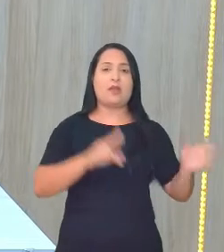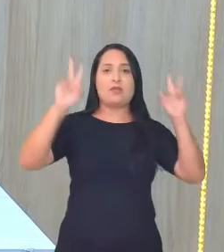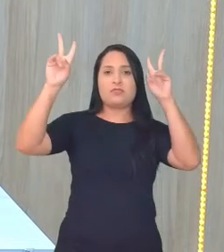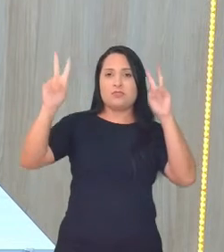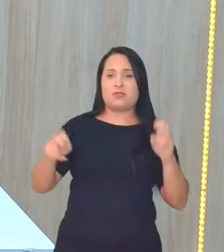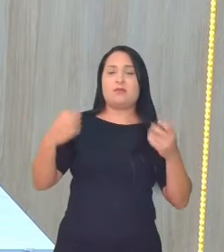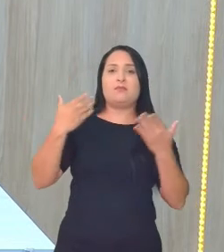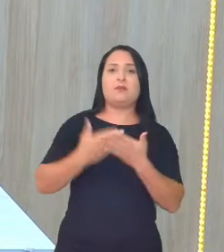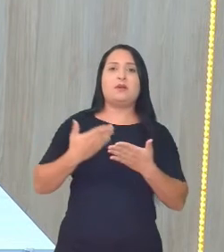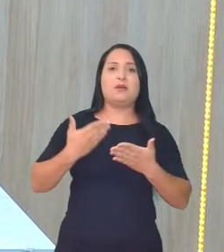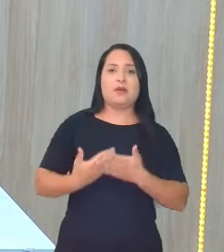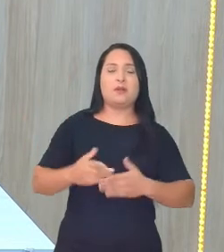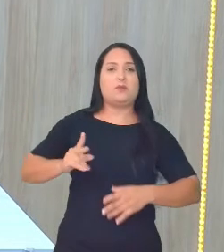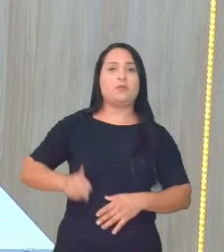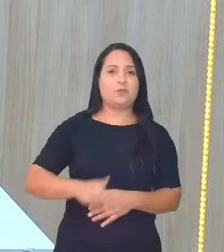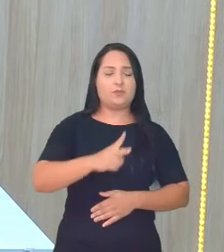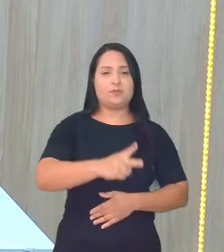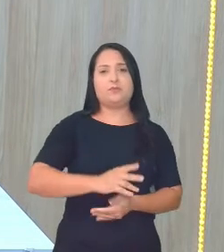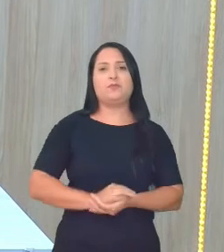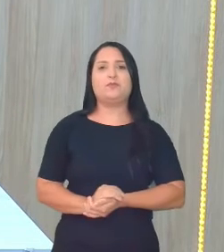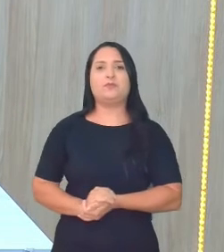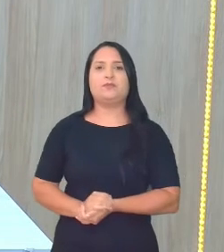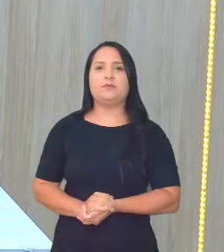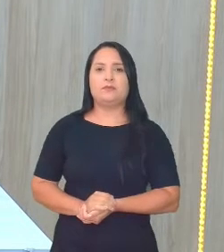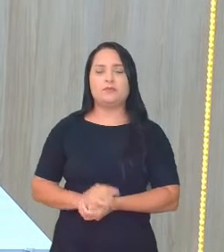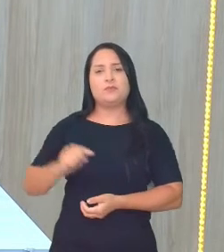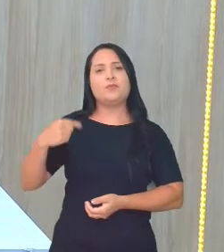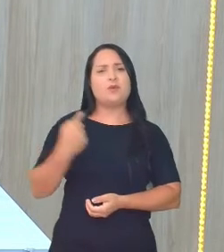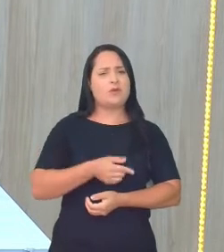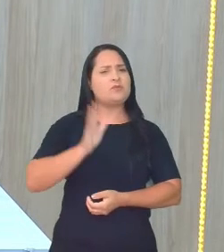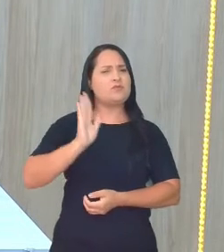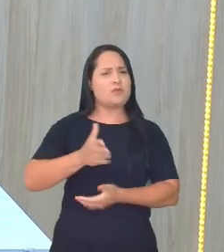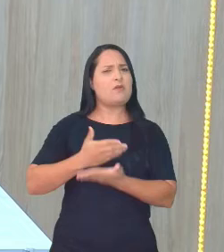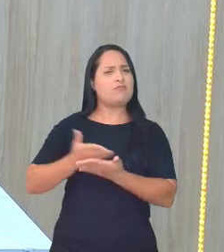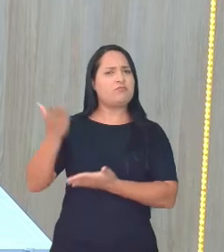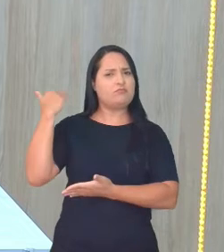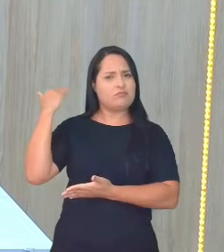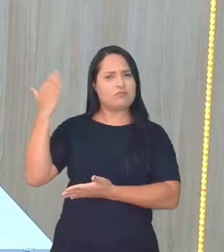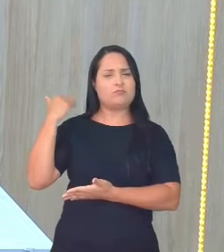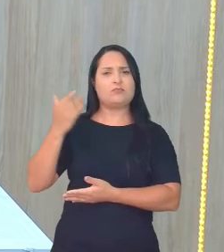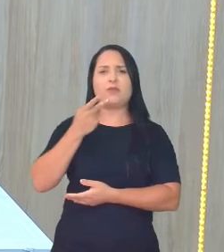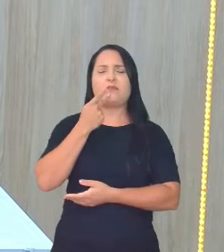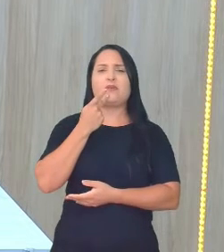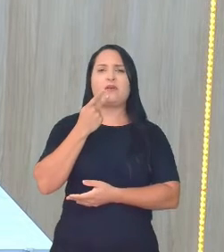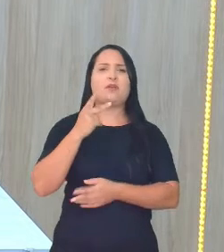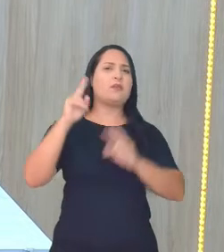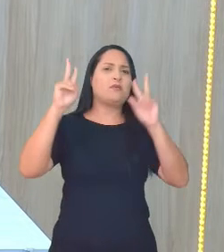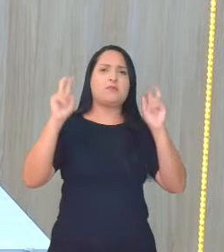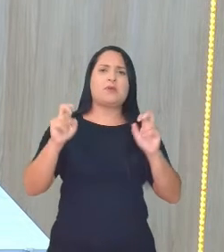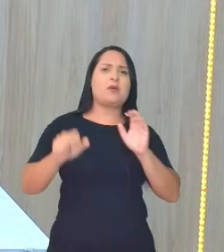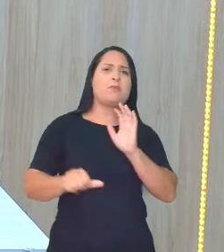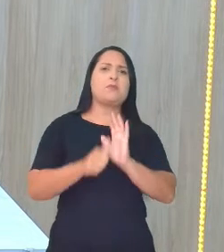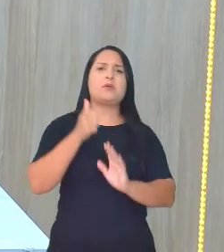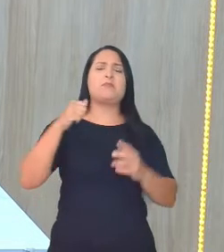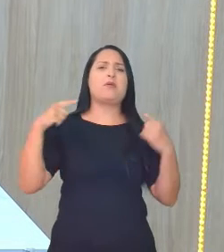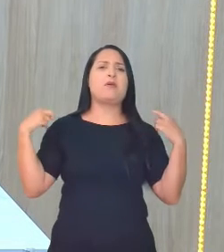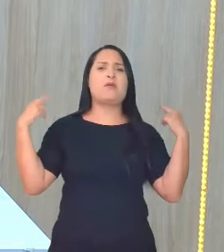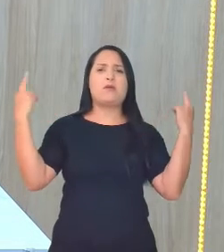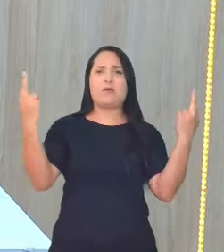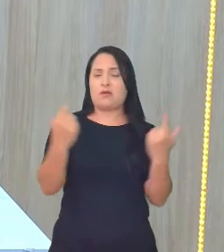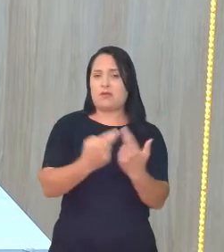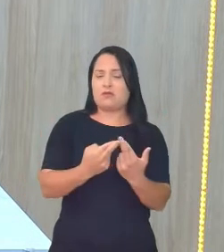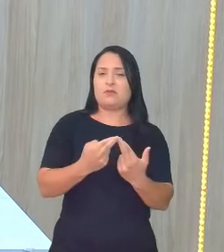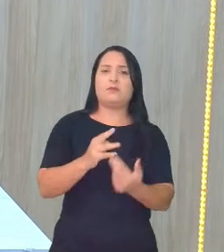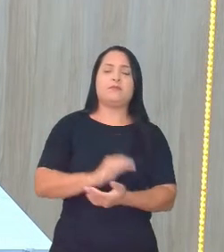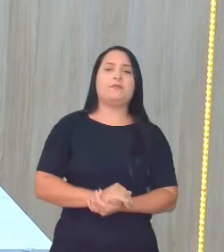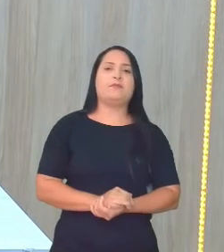que a gente vai dar continuidade ao que a gente já iniciou na aula anterior, falando sobre o primeiro reinado, né,